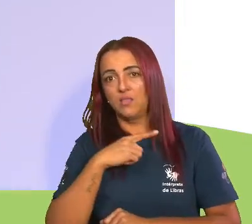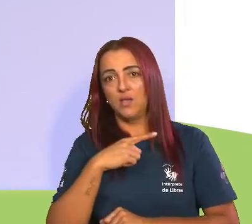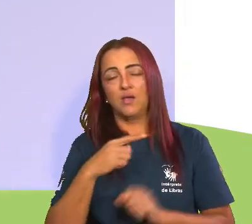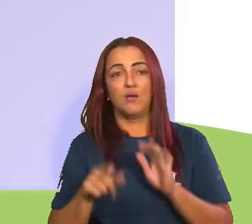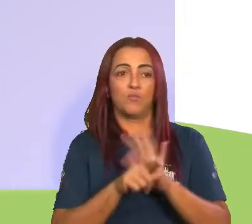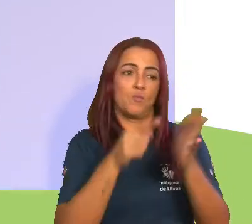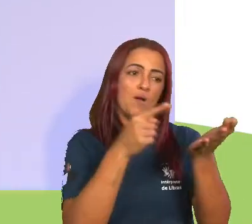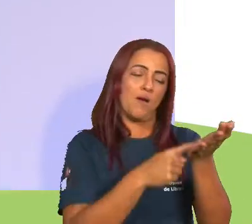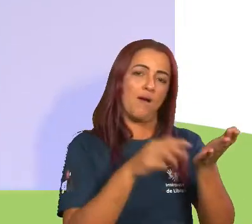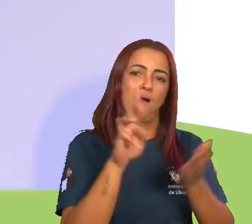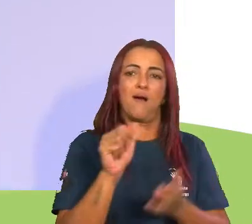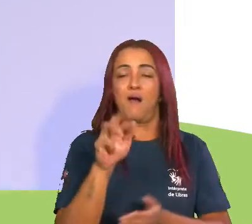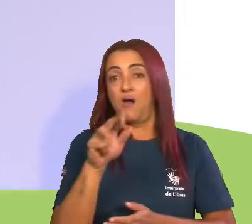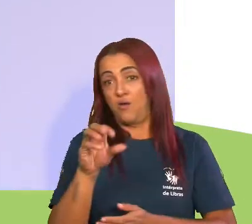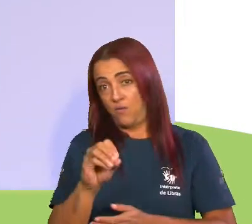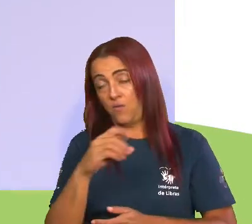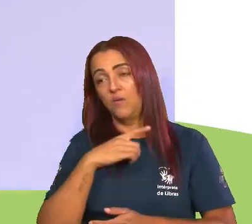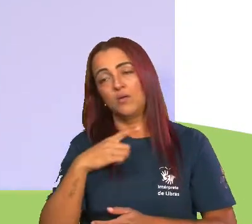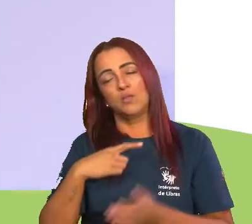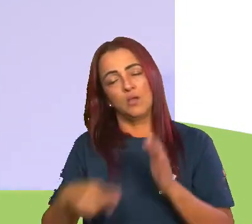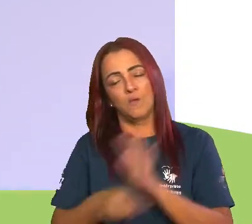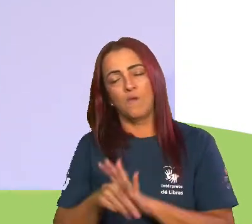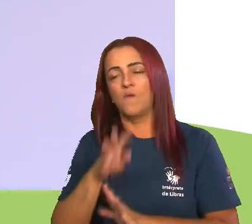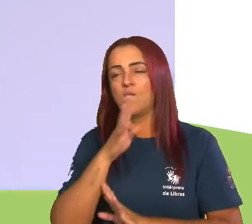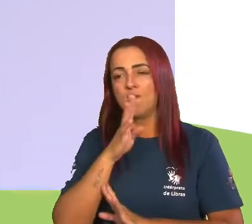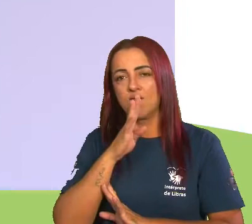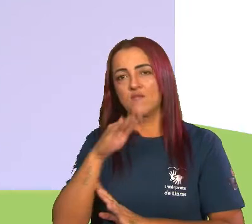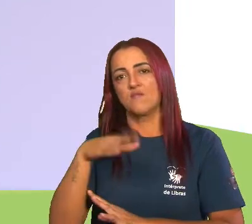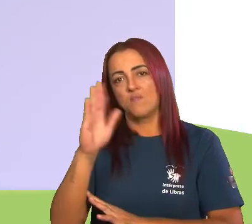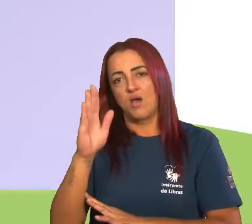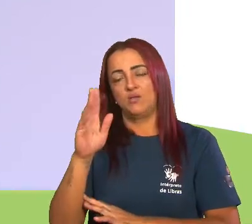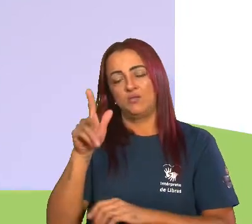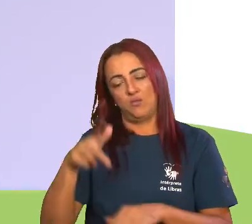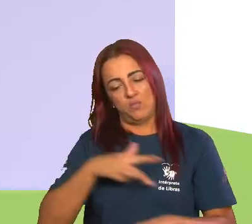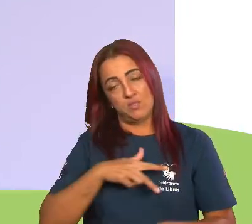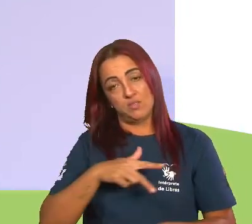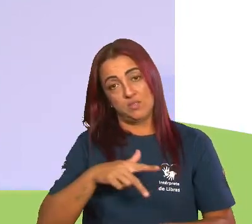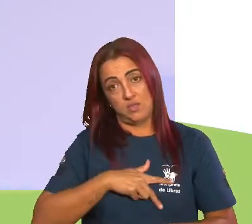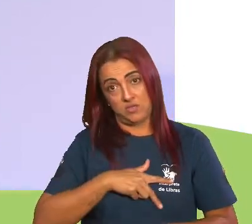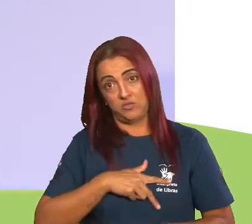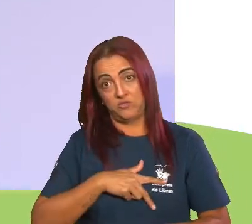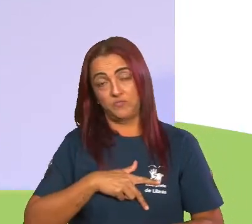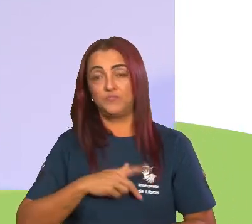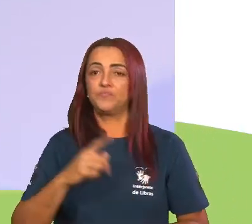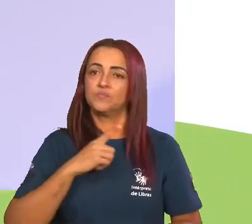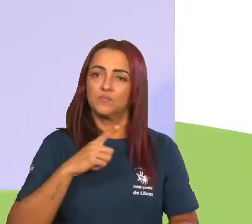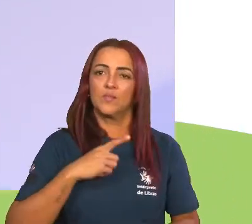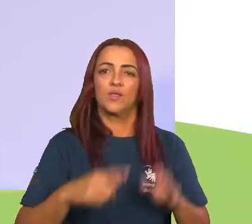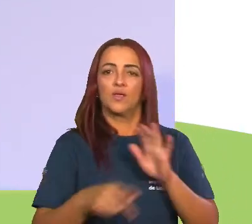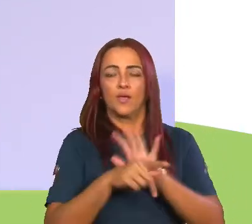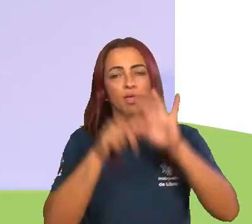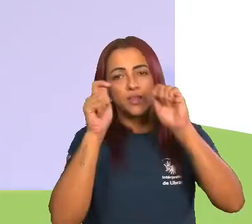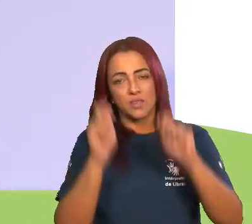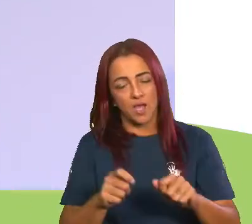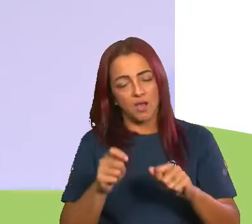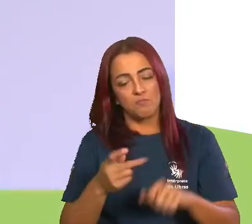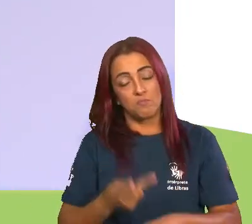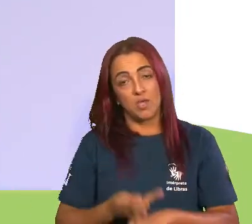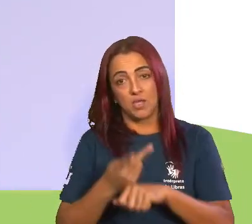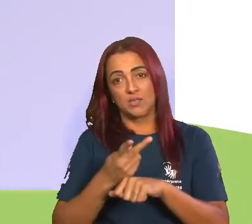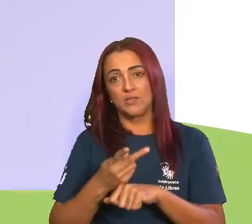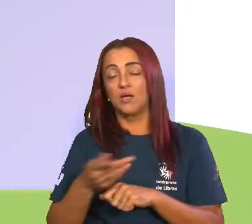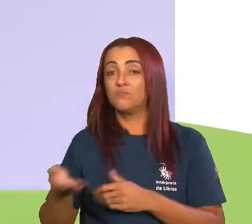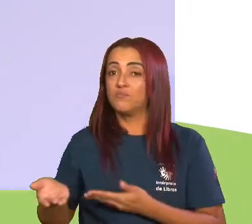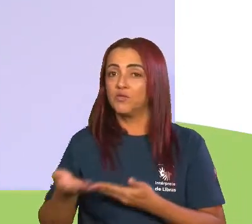raro, aqueles que mais conhecem desse assunto, os nossos pacientes. E a gente convidou como mestre de cerimônias para esse momento